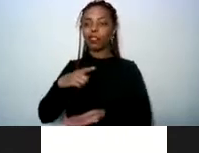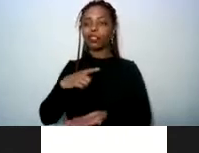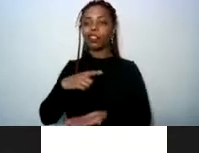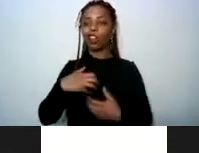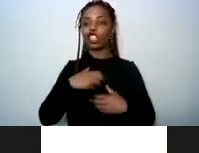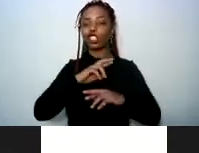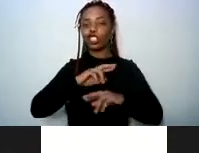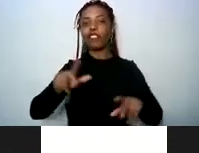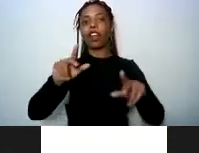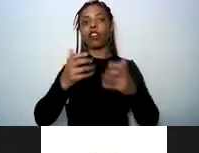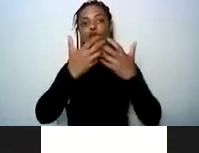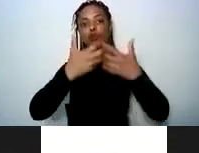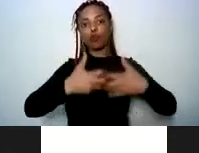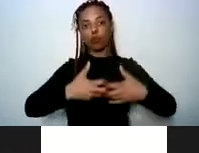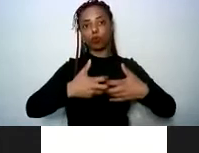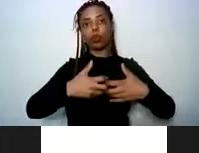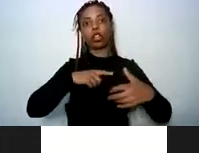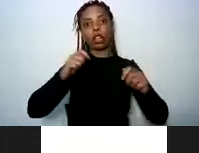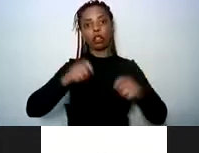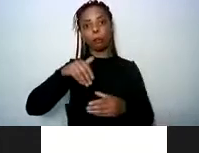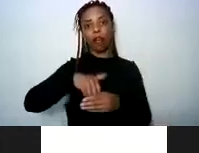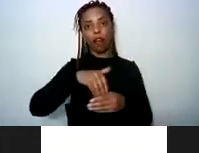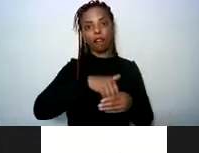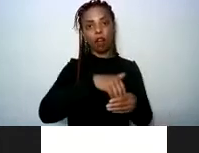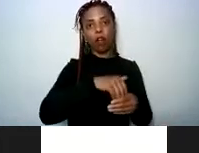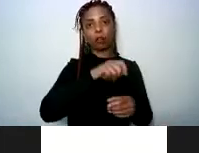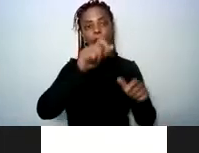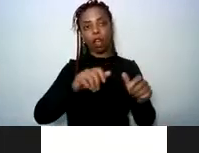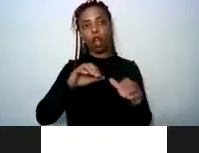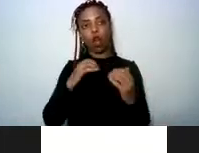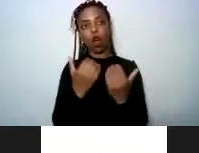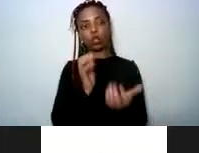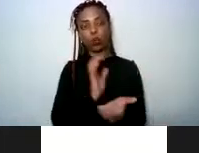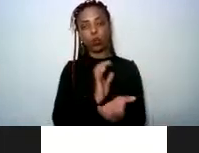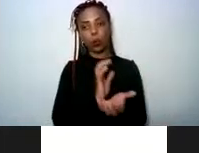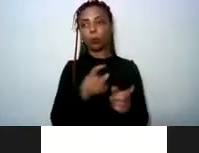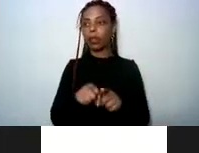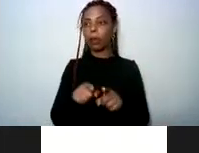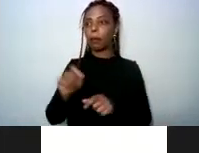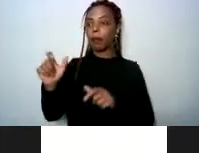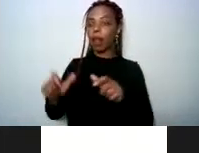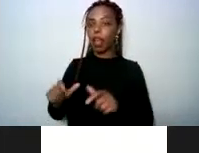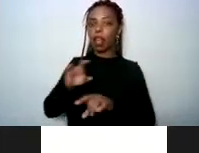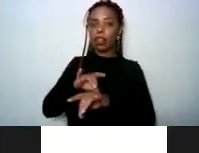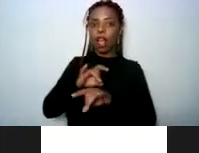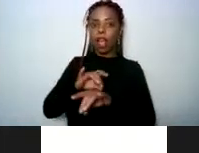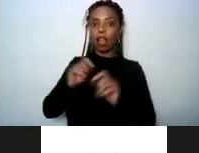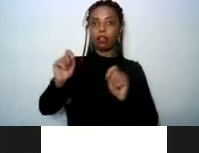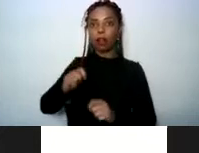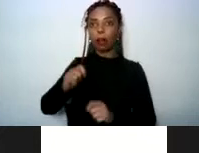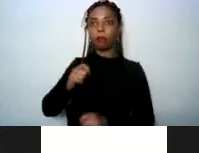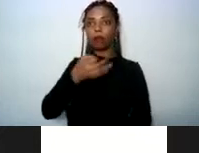tanto para colocar em votação para os conselheiros tanto para os técnicos fazerem os pareceres as